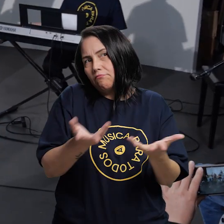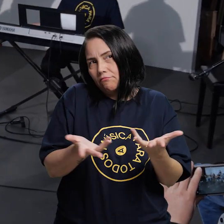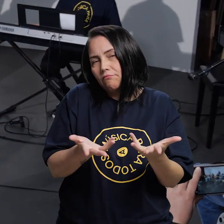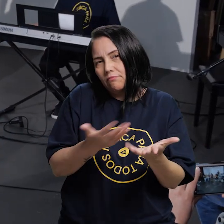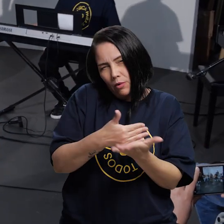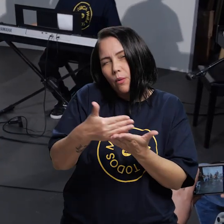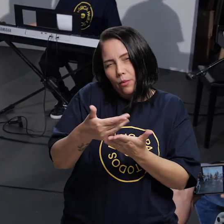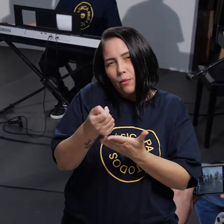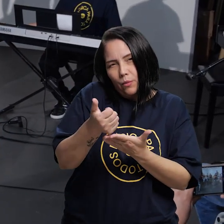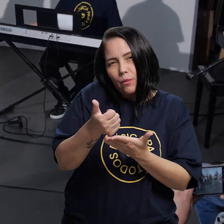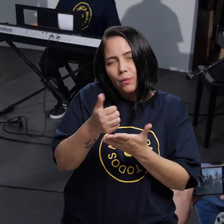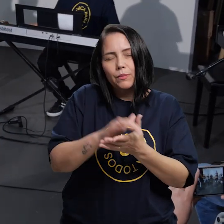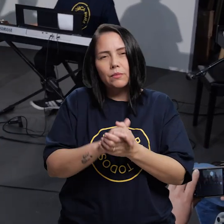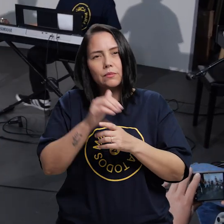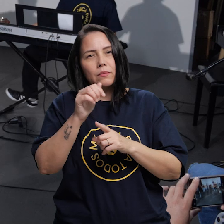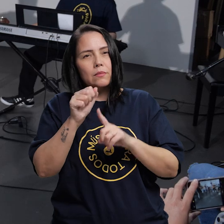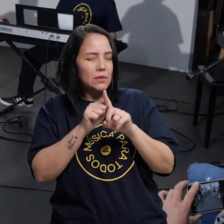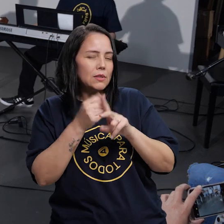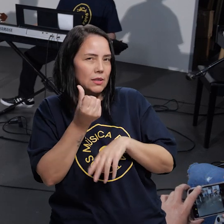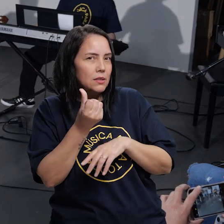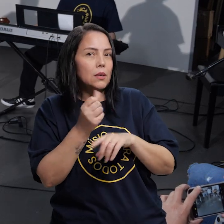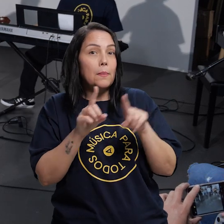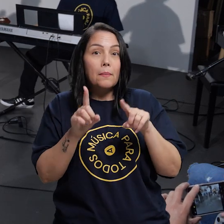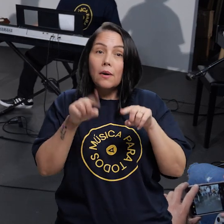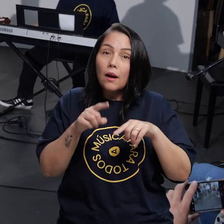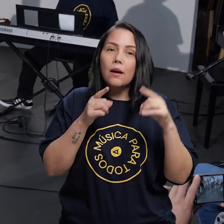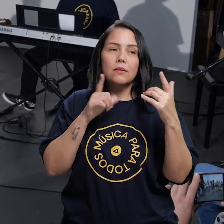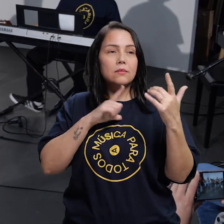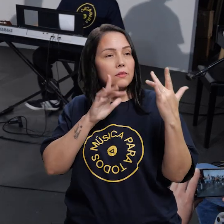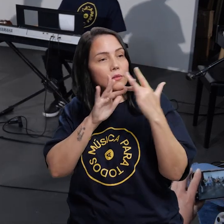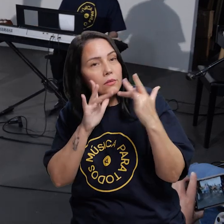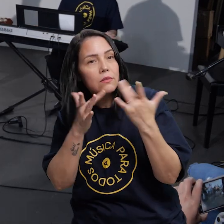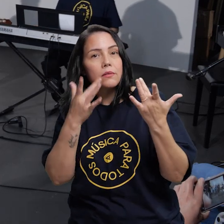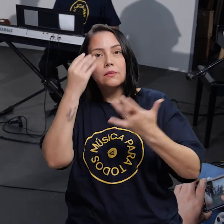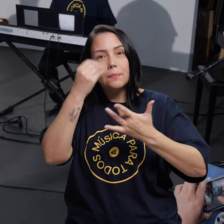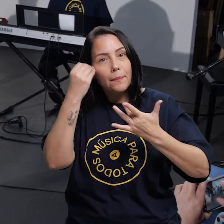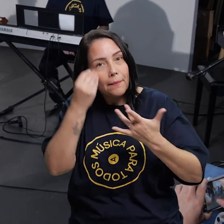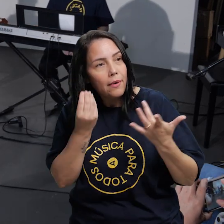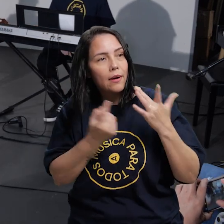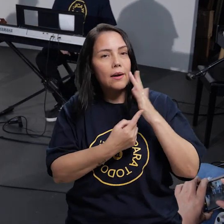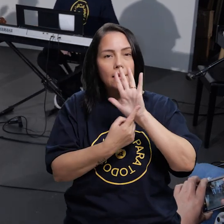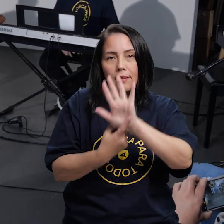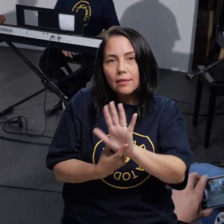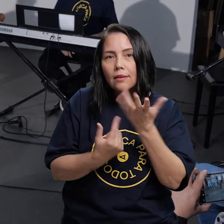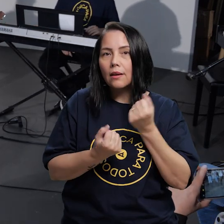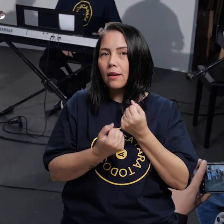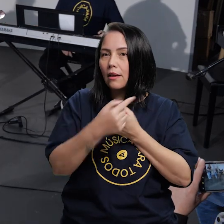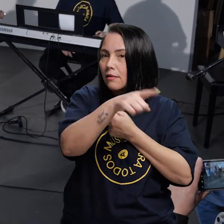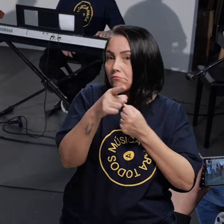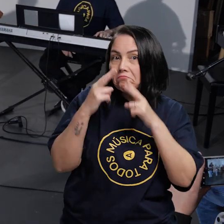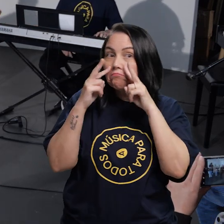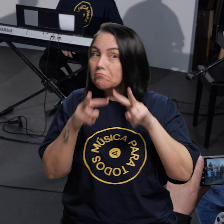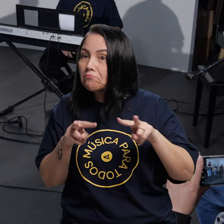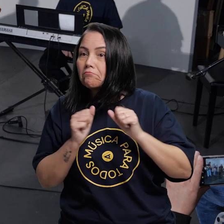eles estando tocando há tão pouco tempo, é justamente para ter esse contato e essa experiência, né,